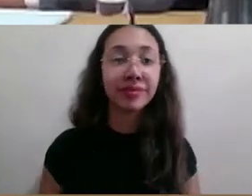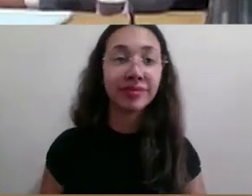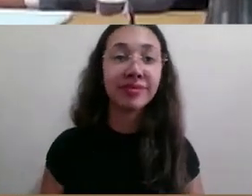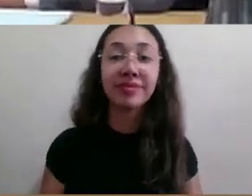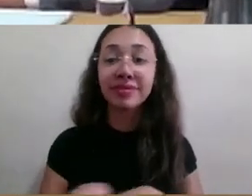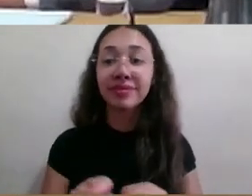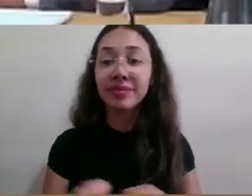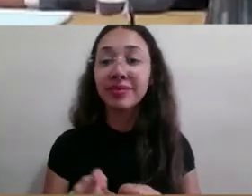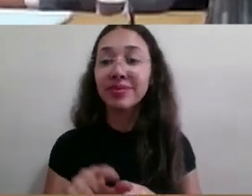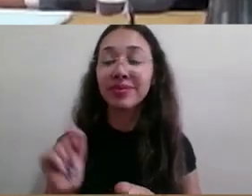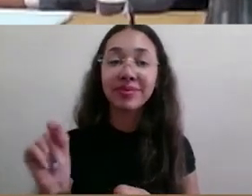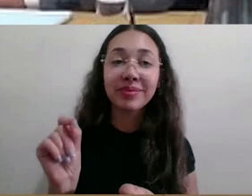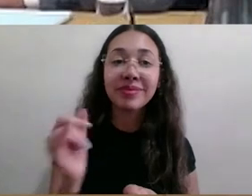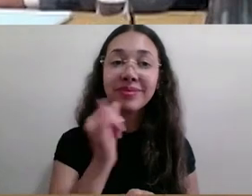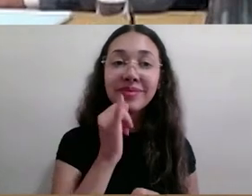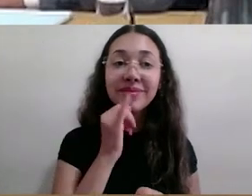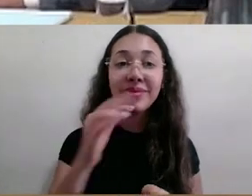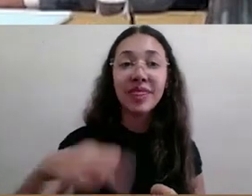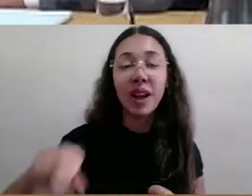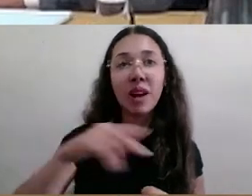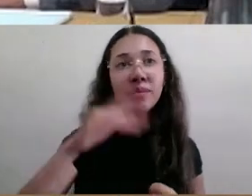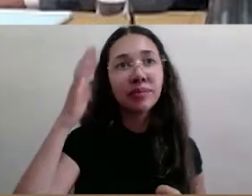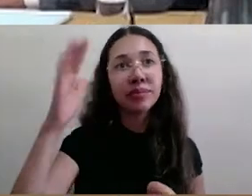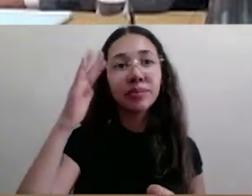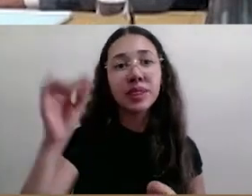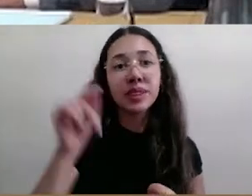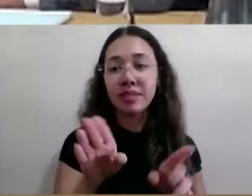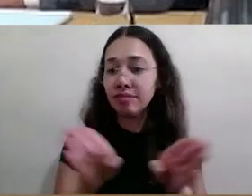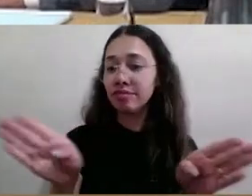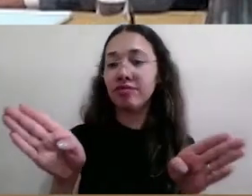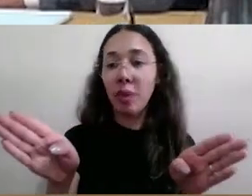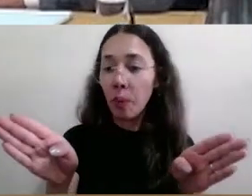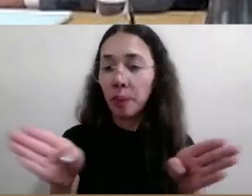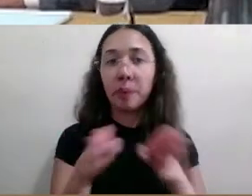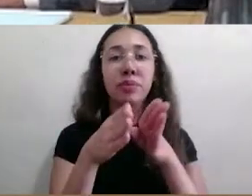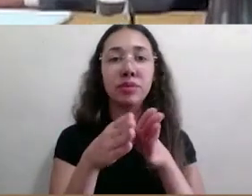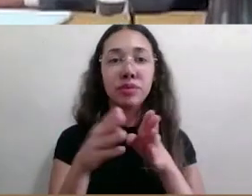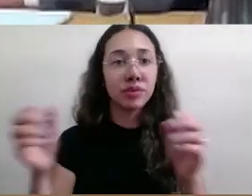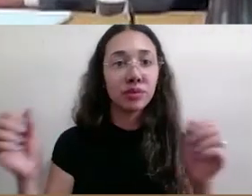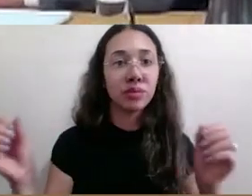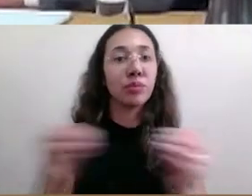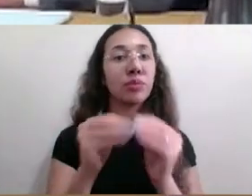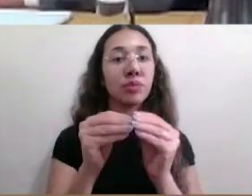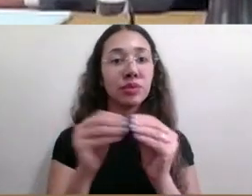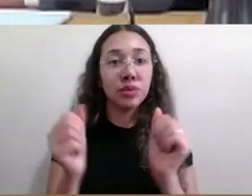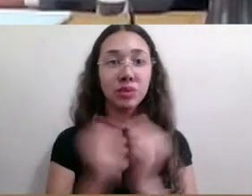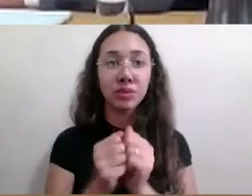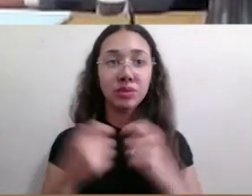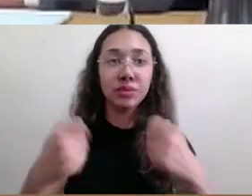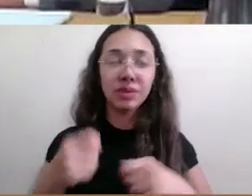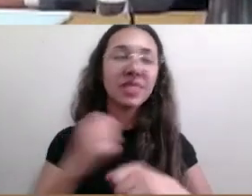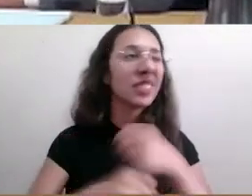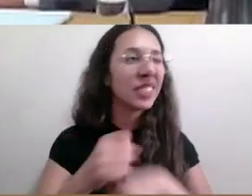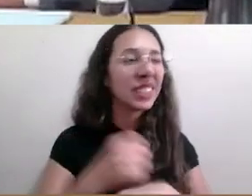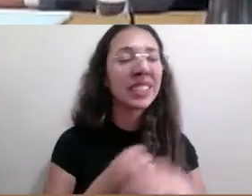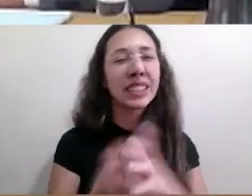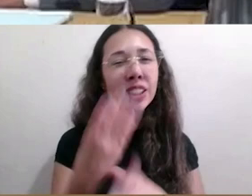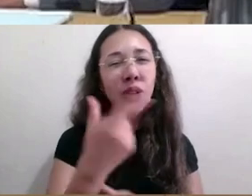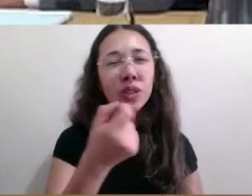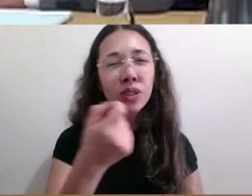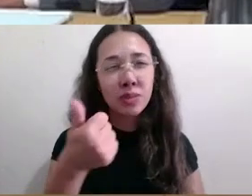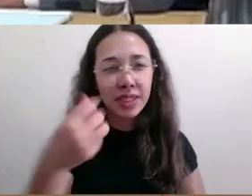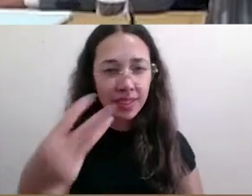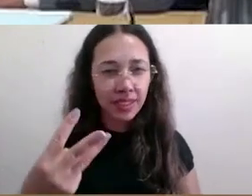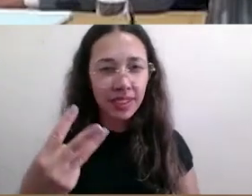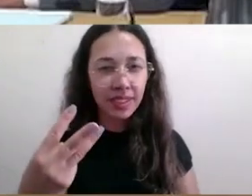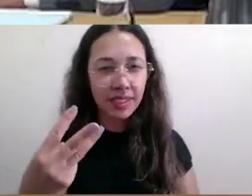ajudar a juntar esse mapa. Então, foi isso que foi feito em 2013, na gestão do desembargador Milton de Luca. Os mapas de